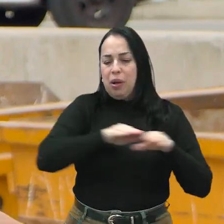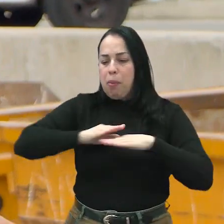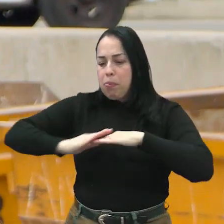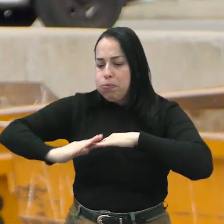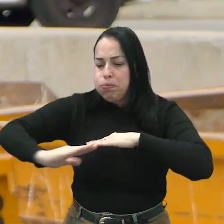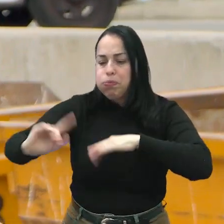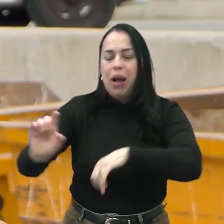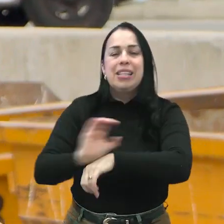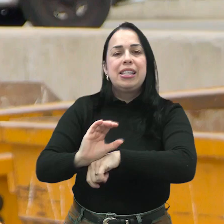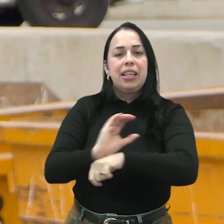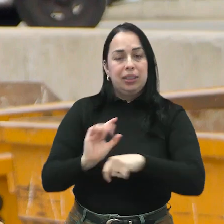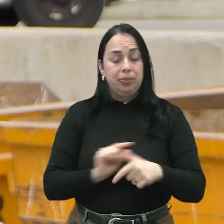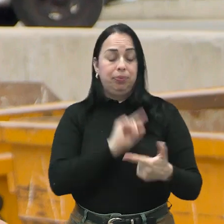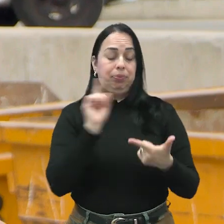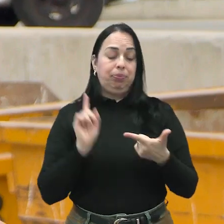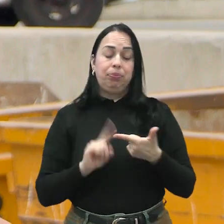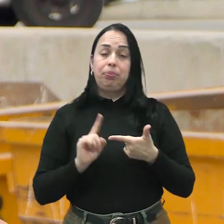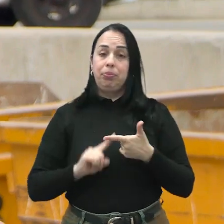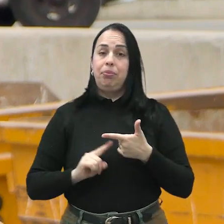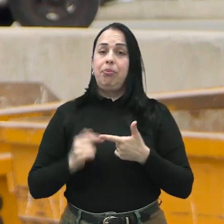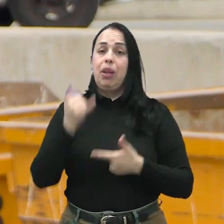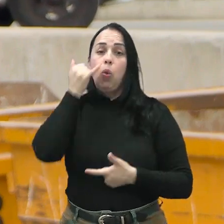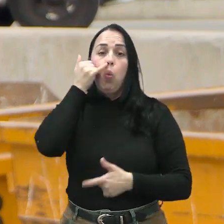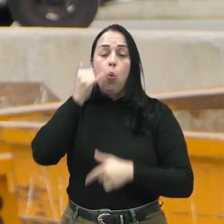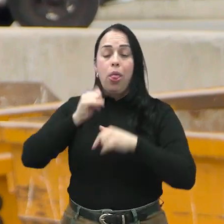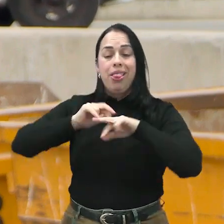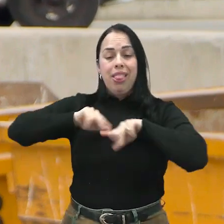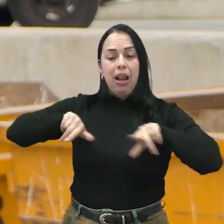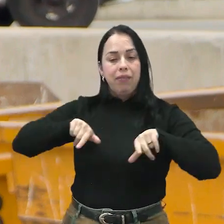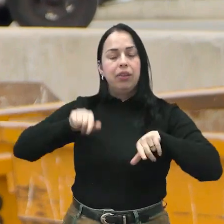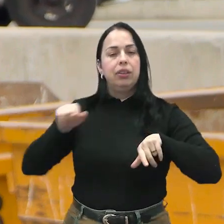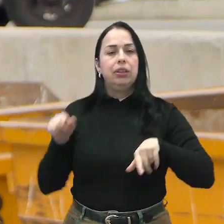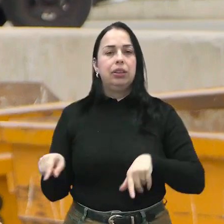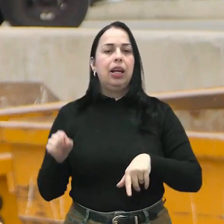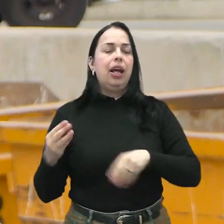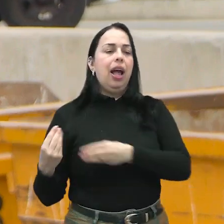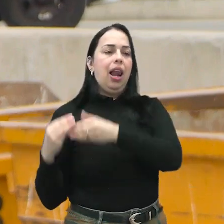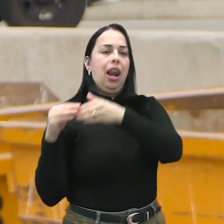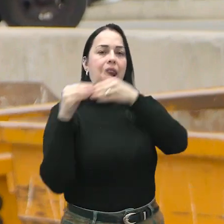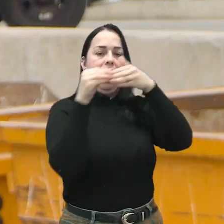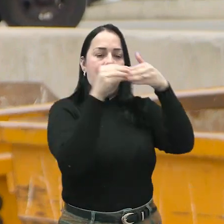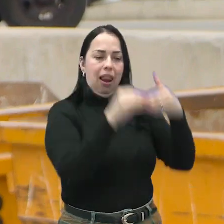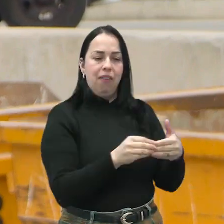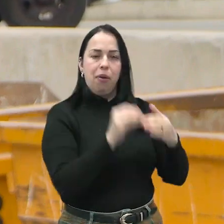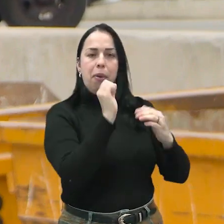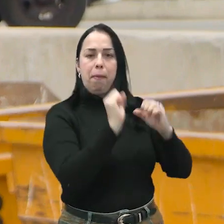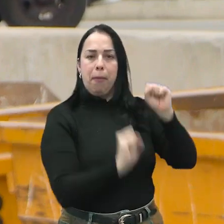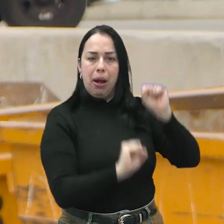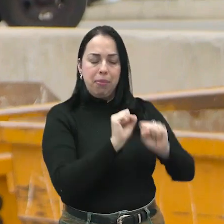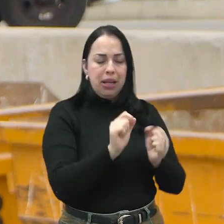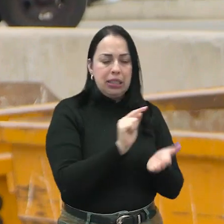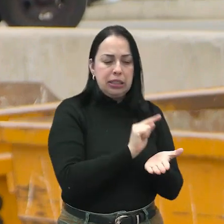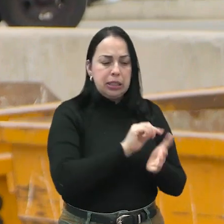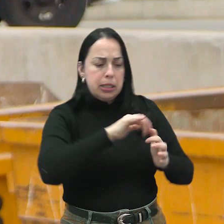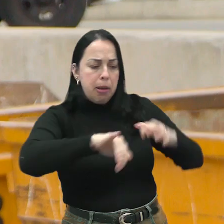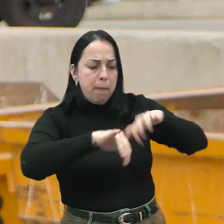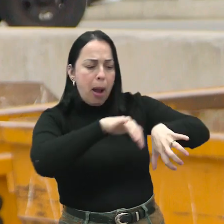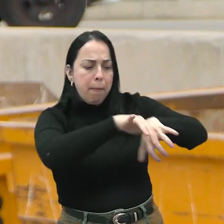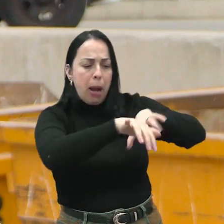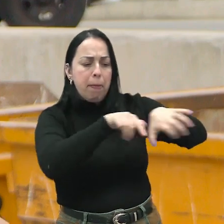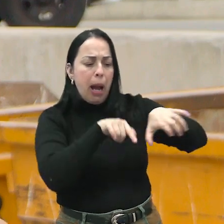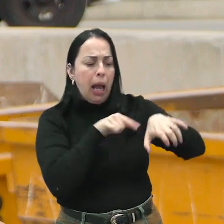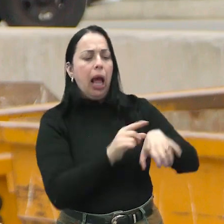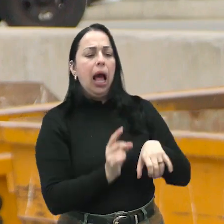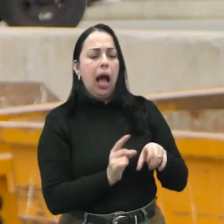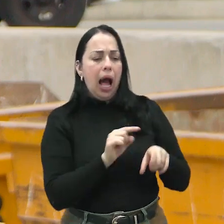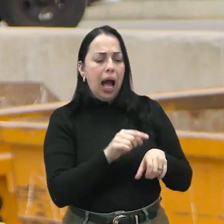uma empresa que faz a mineração urbana, faz a desmontagem desse resíduo, a separação dos produtos que